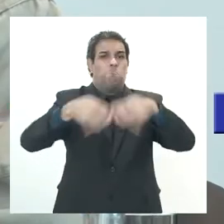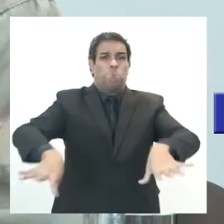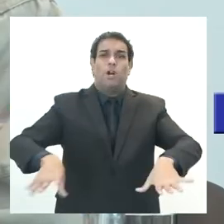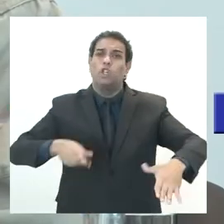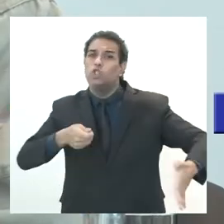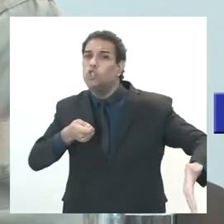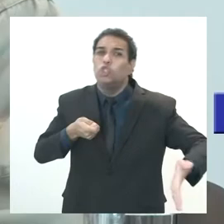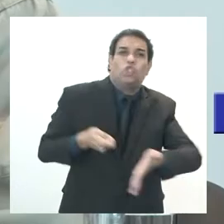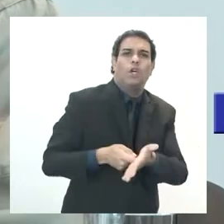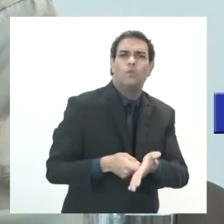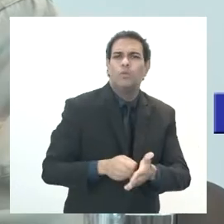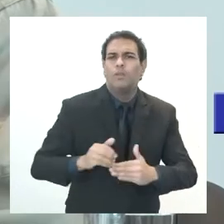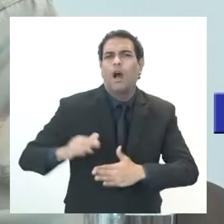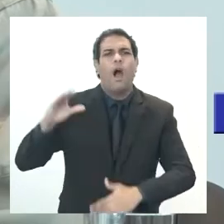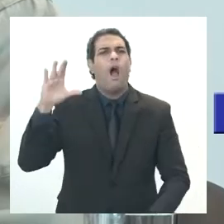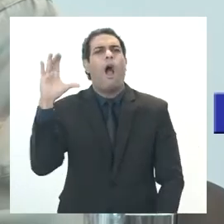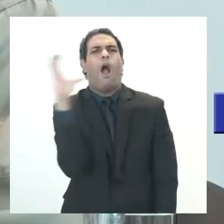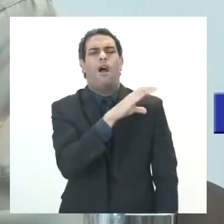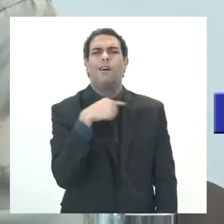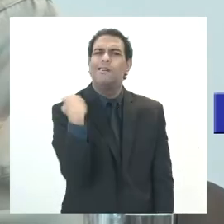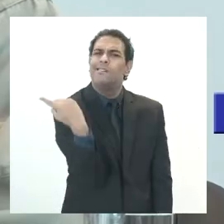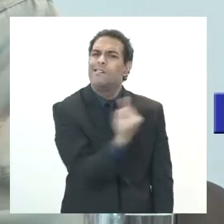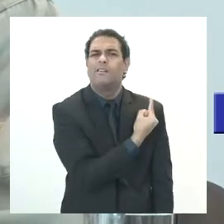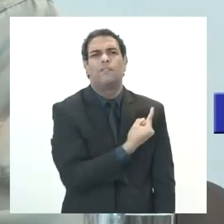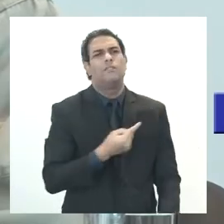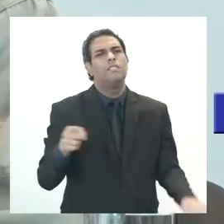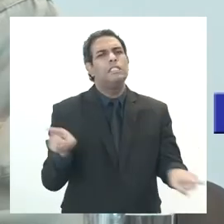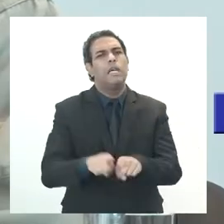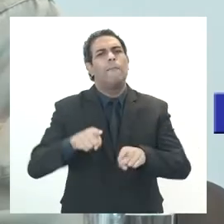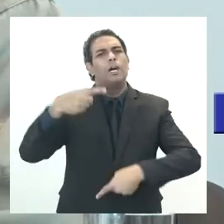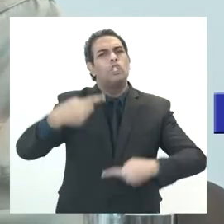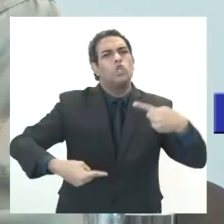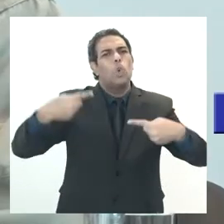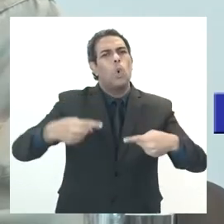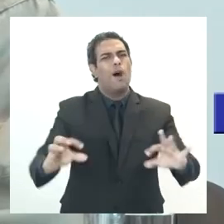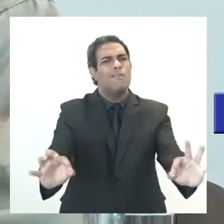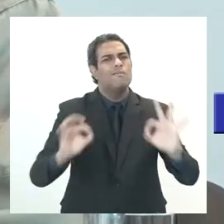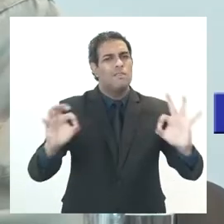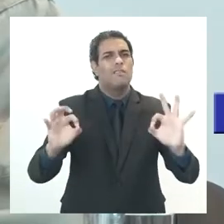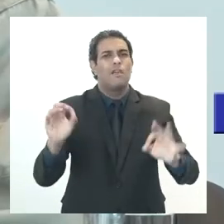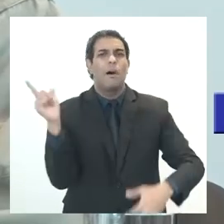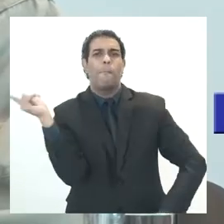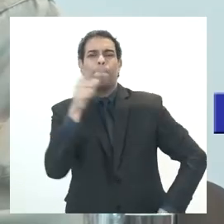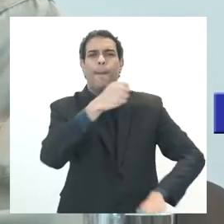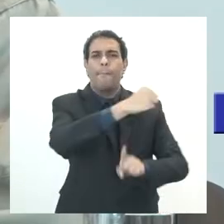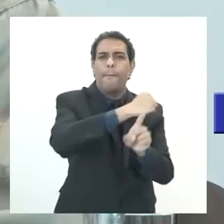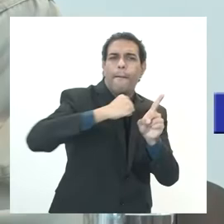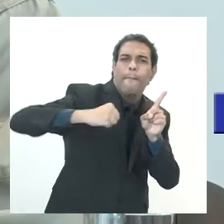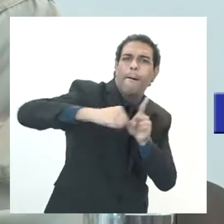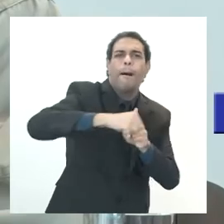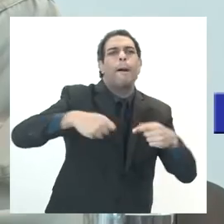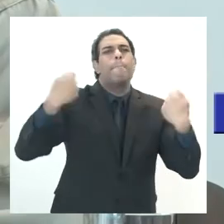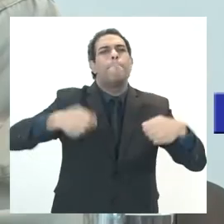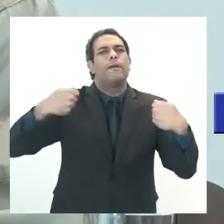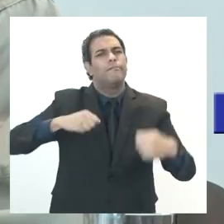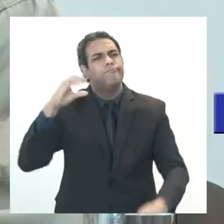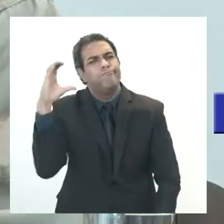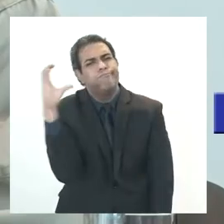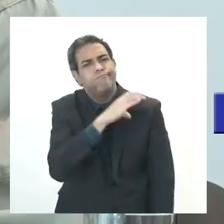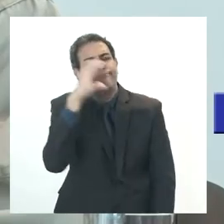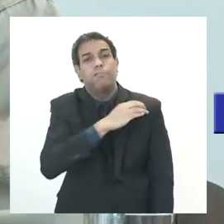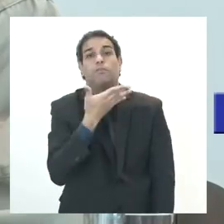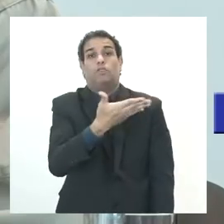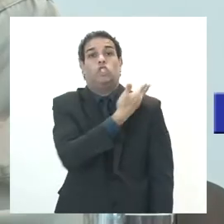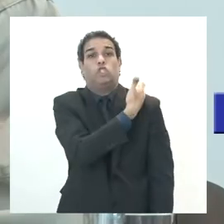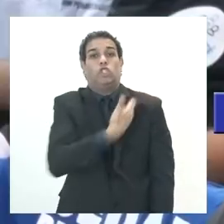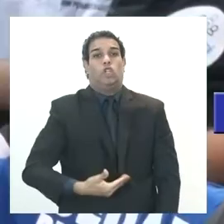denunciado para que possamos acrescentar política justas para uma sociedade que precisa de